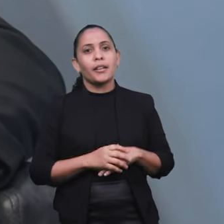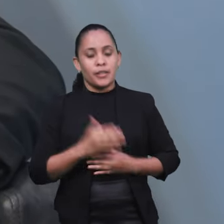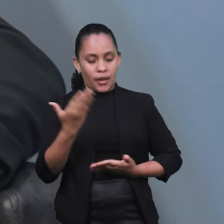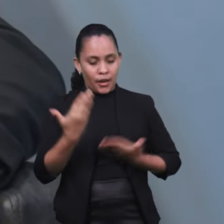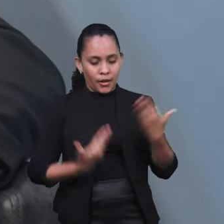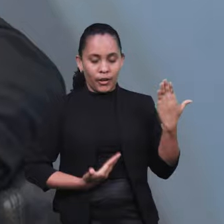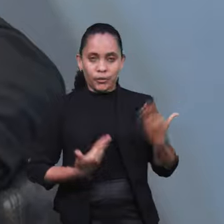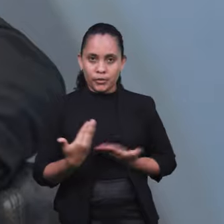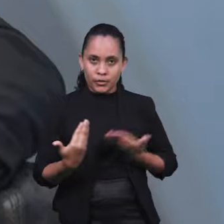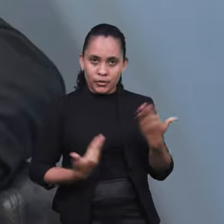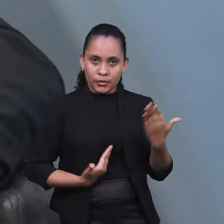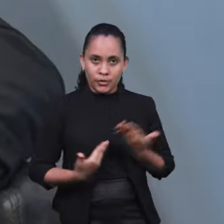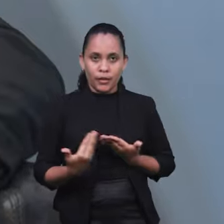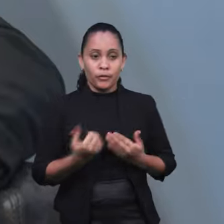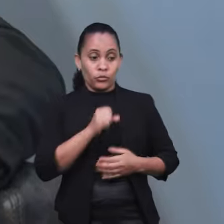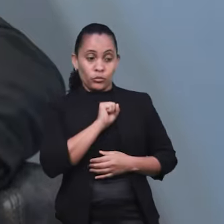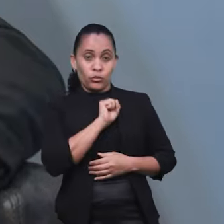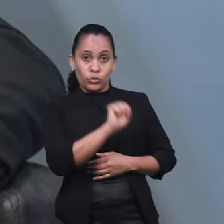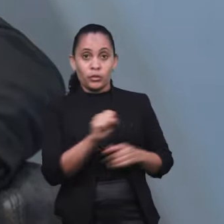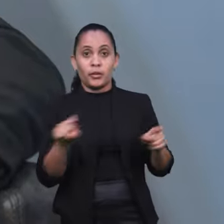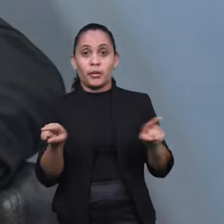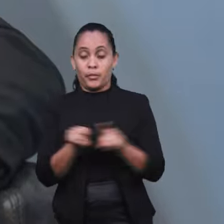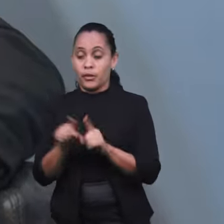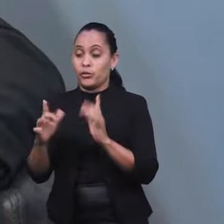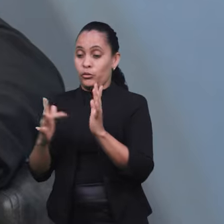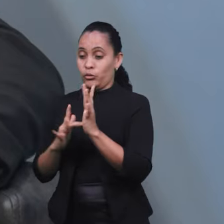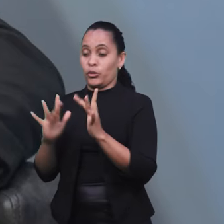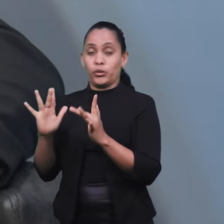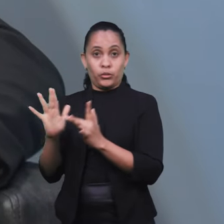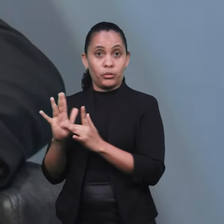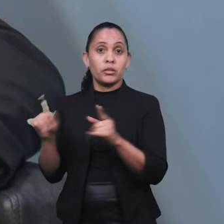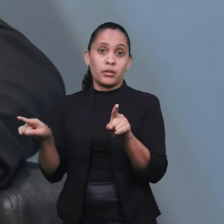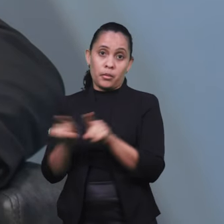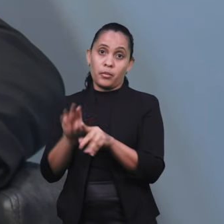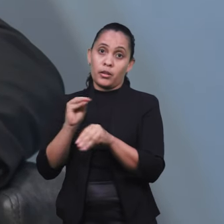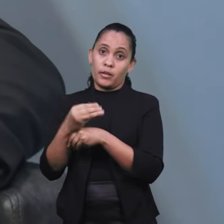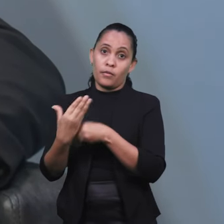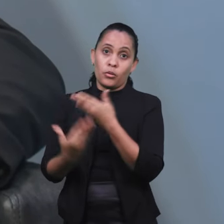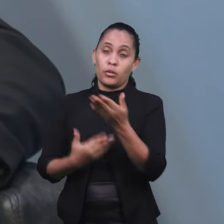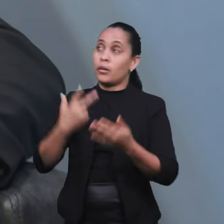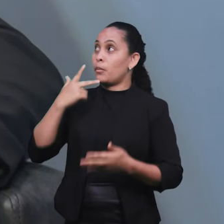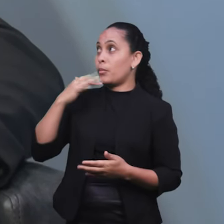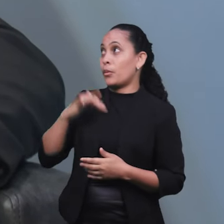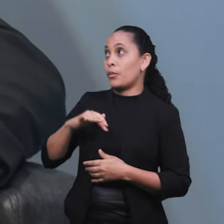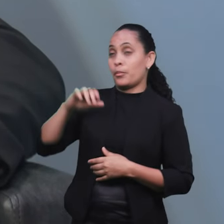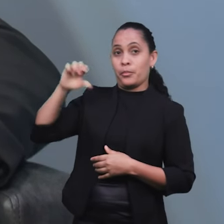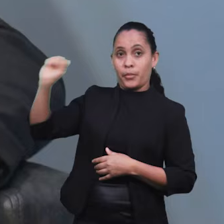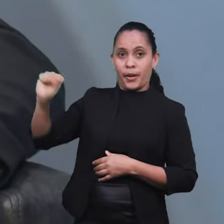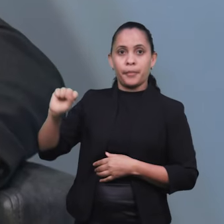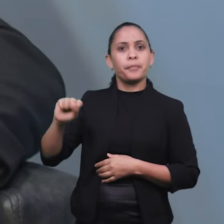de Jetro, seu sogro, e Jesus o mordomo do pai. E nós hoje, como mordomos,